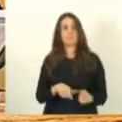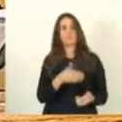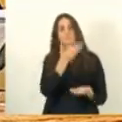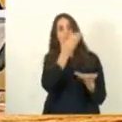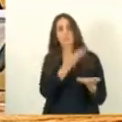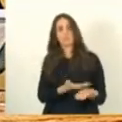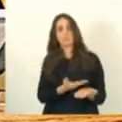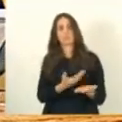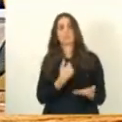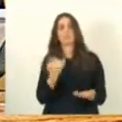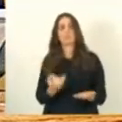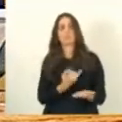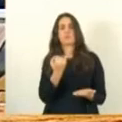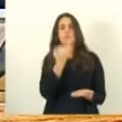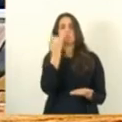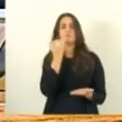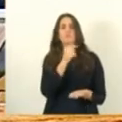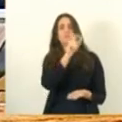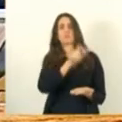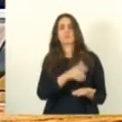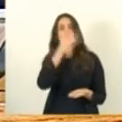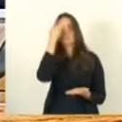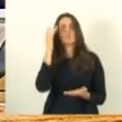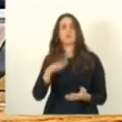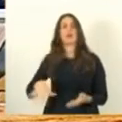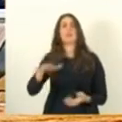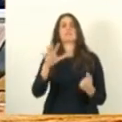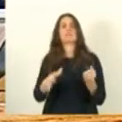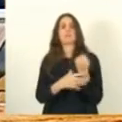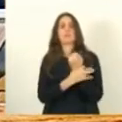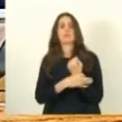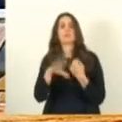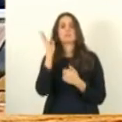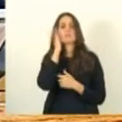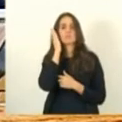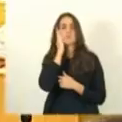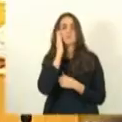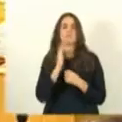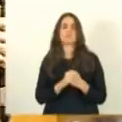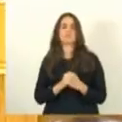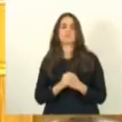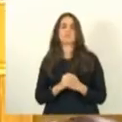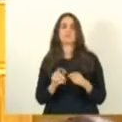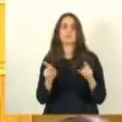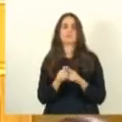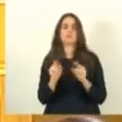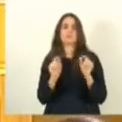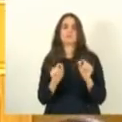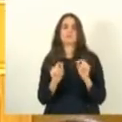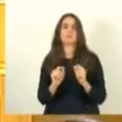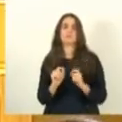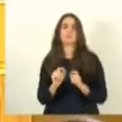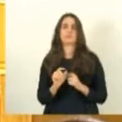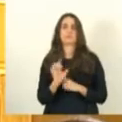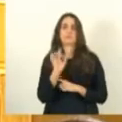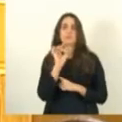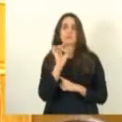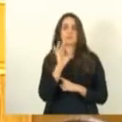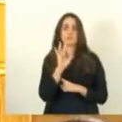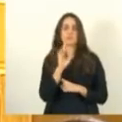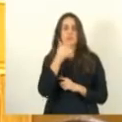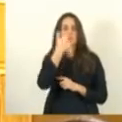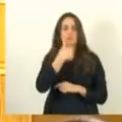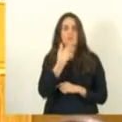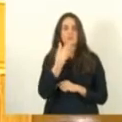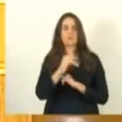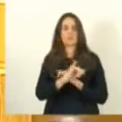deputado Quintino é muito importante, porque é uma pessoa da segurança, que entende segurança. Eu quero usar a palavra aqui